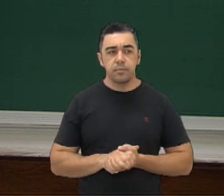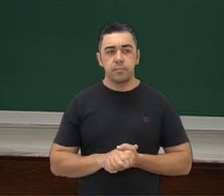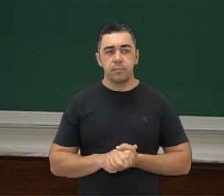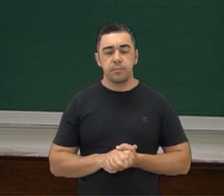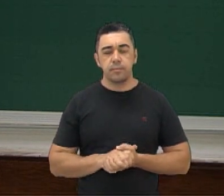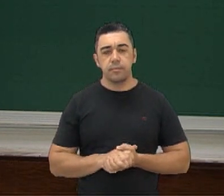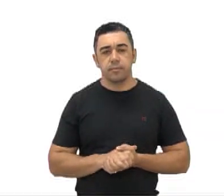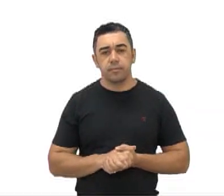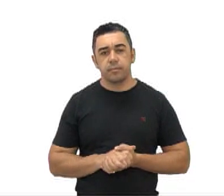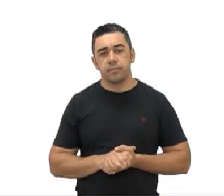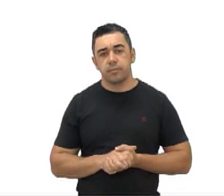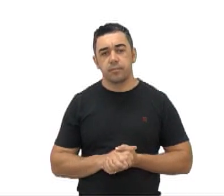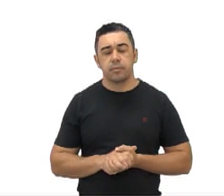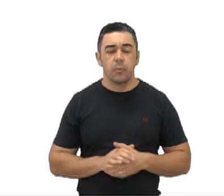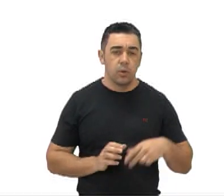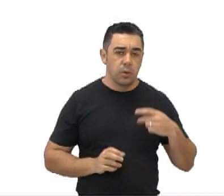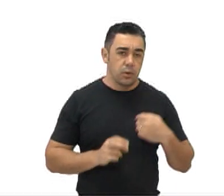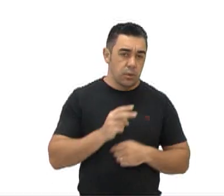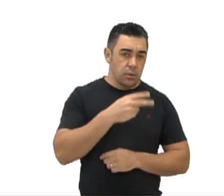Ficaria